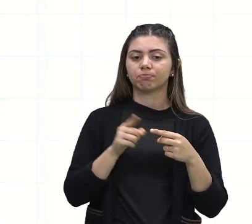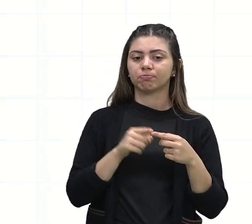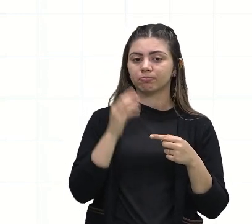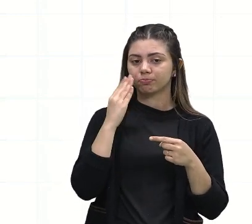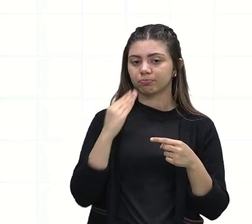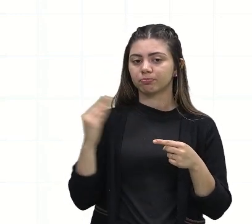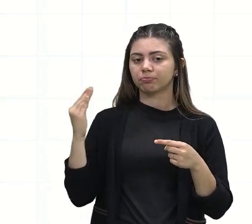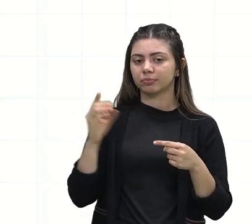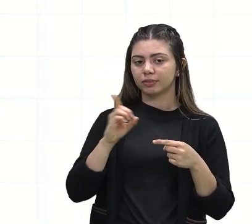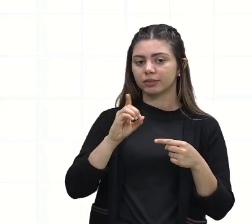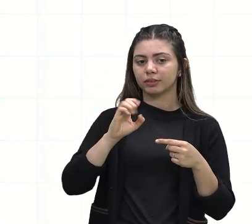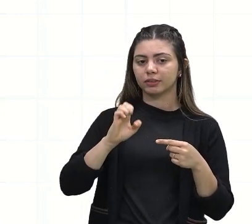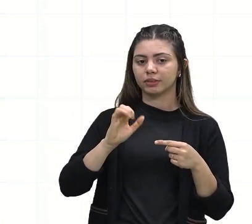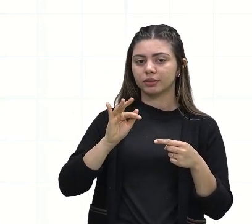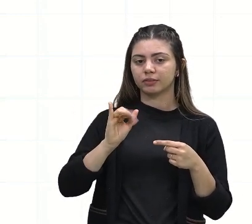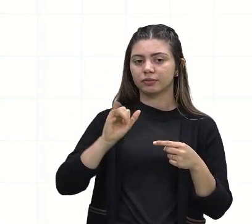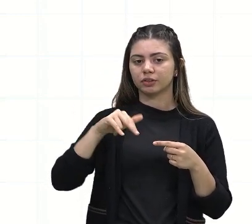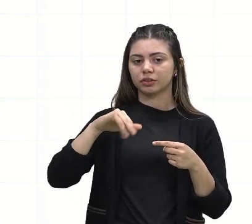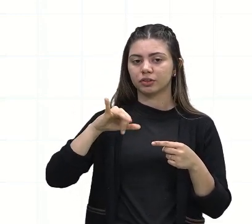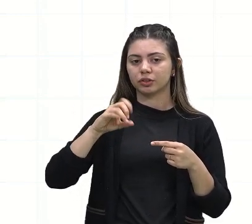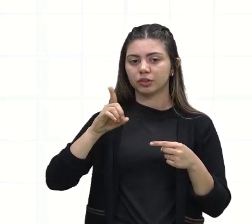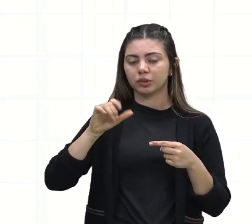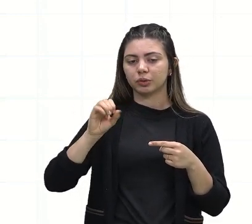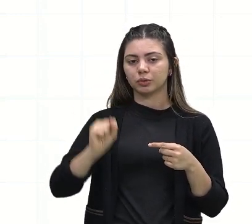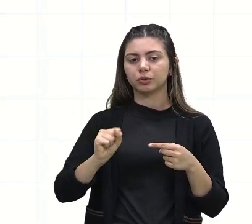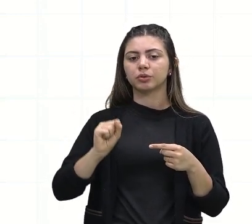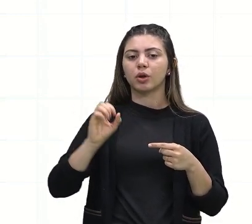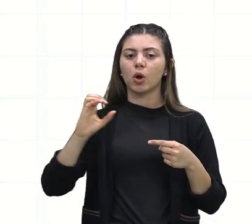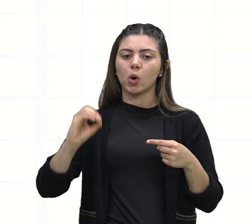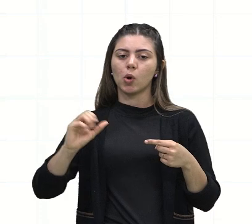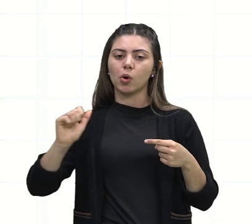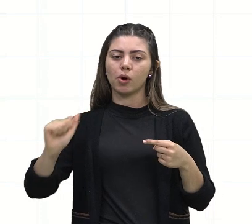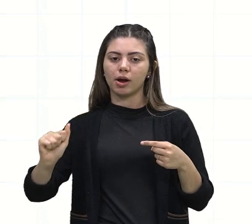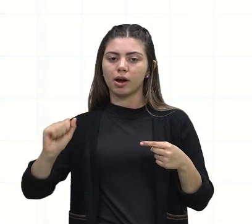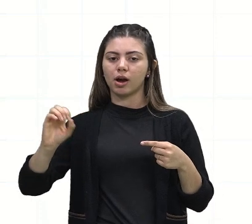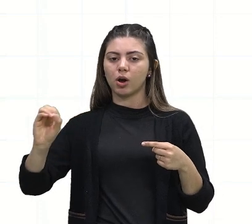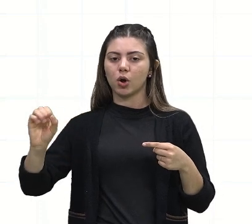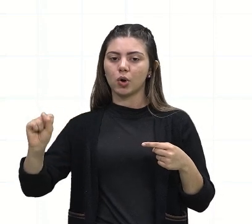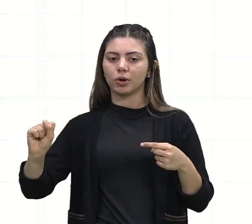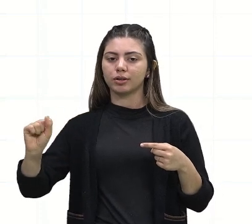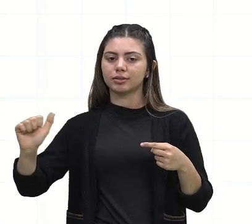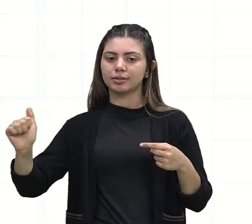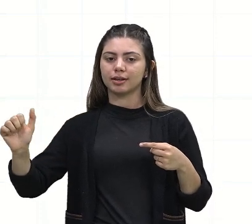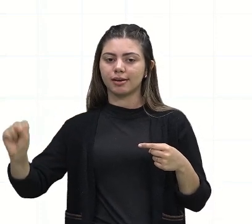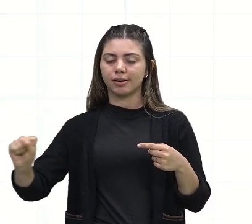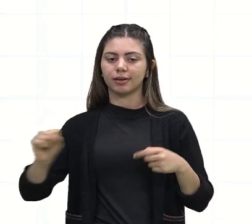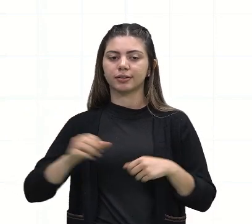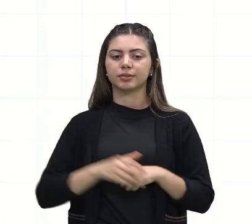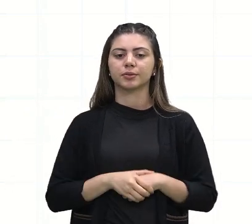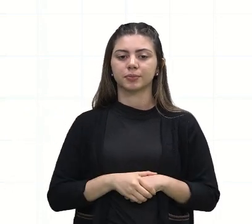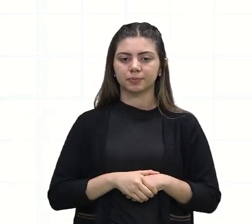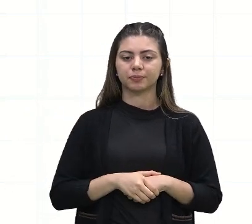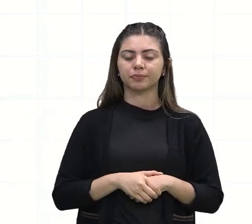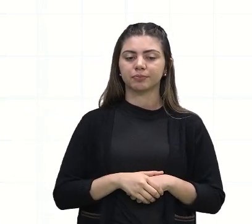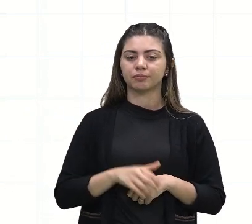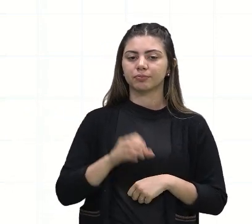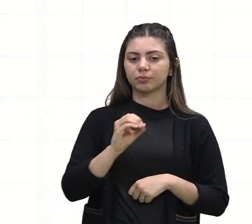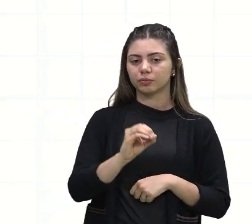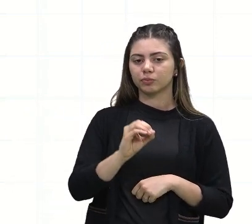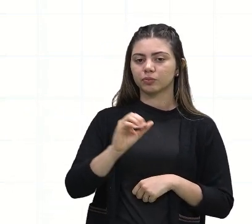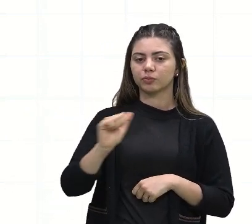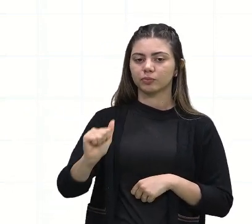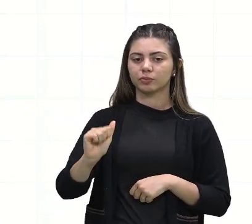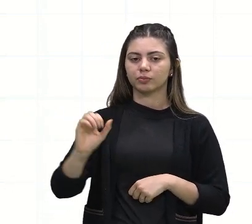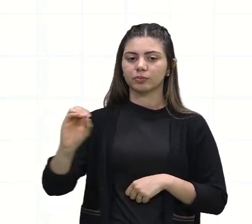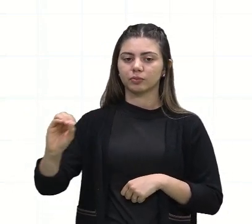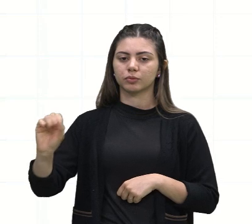definidos, né, que é o OA, OS, AS. OA está no singular e o OS e o AS está